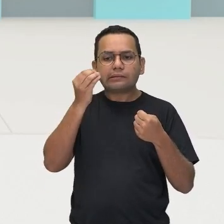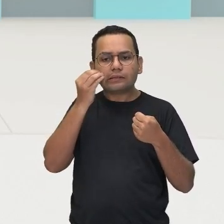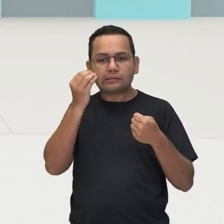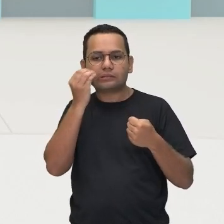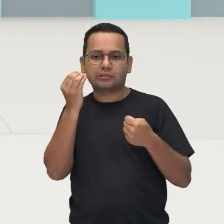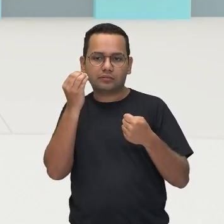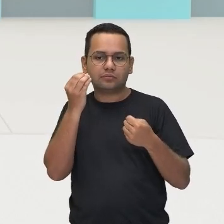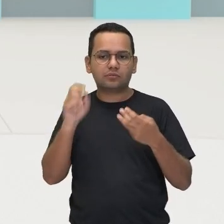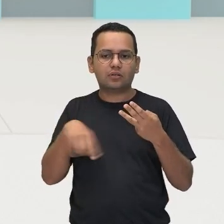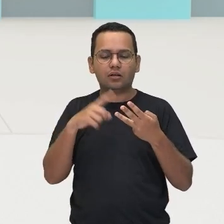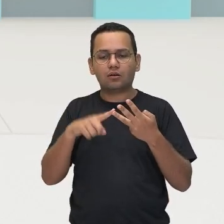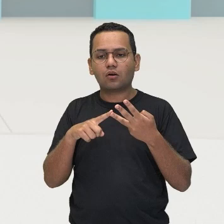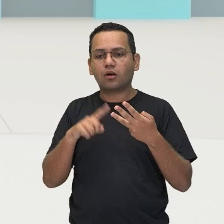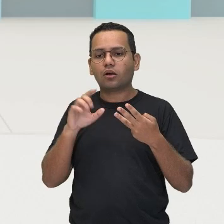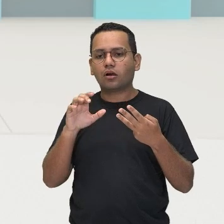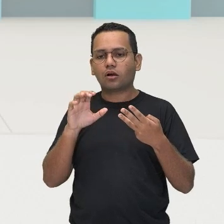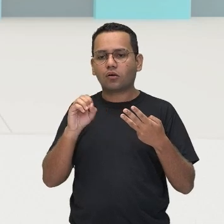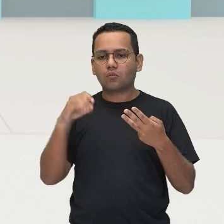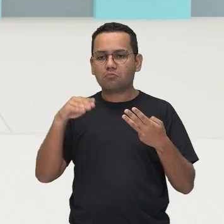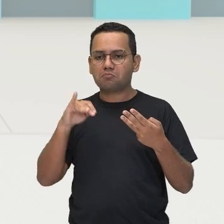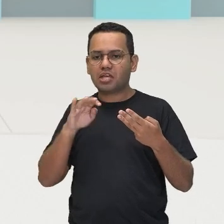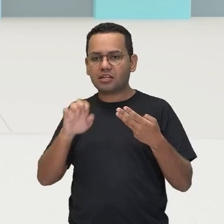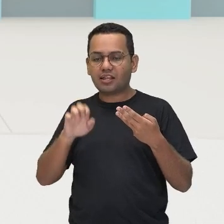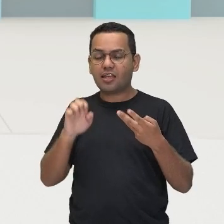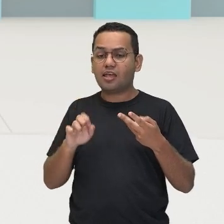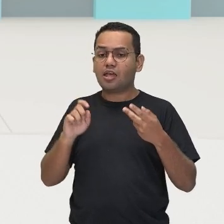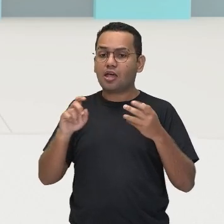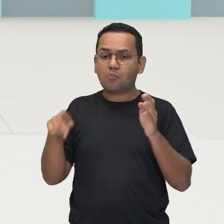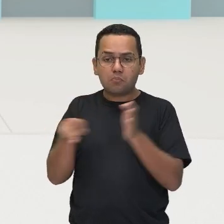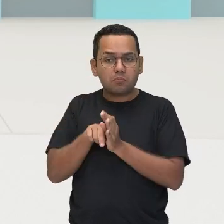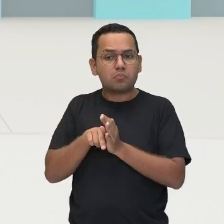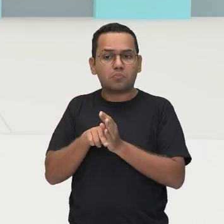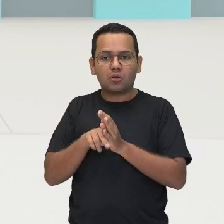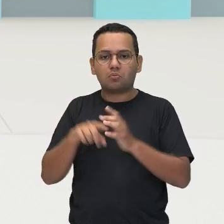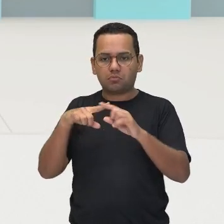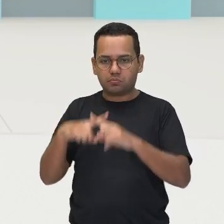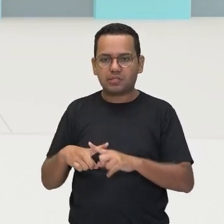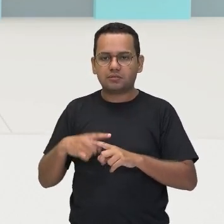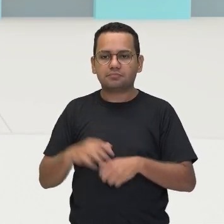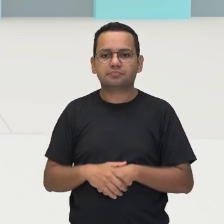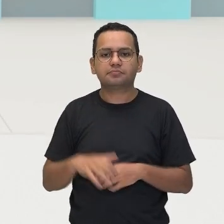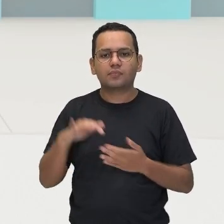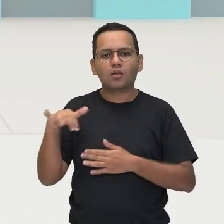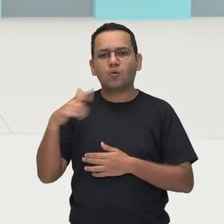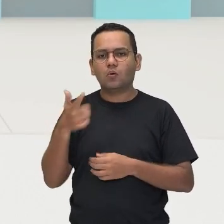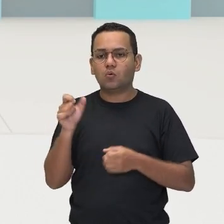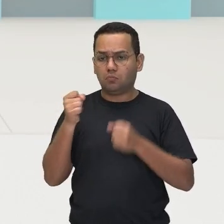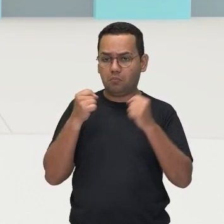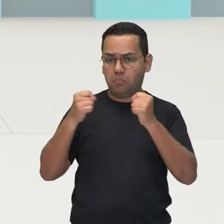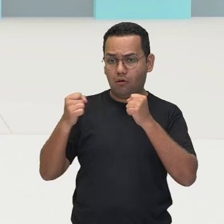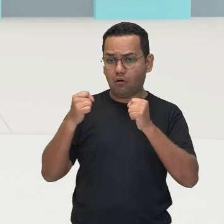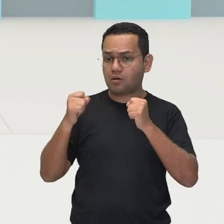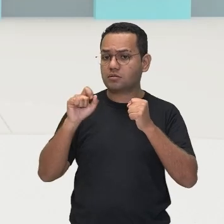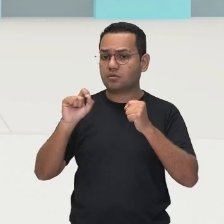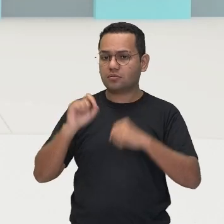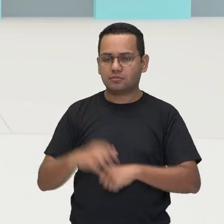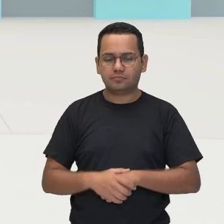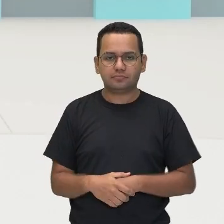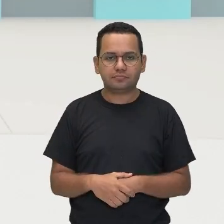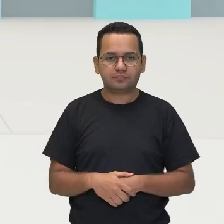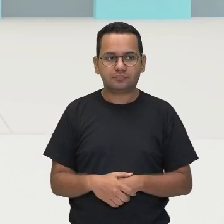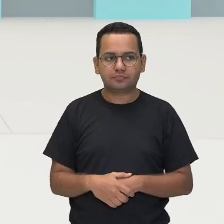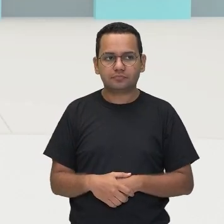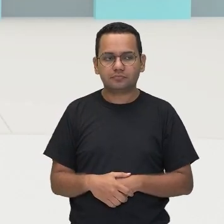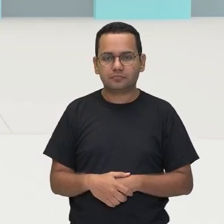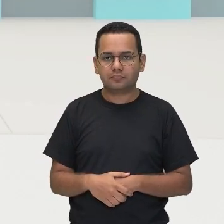a luta propriamente dita prosseguindo nós temos o box né que que tem como objetivo fazer com que os atletas